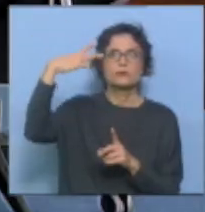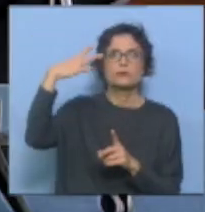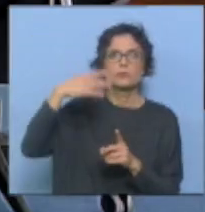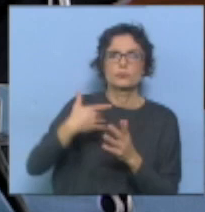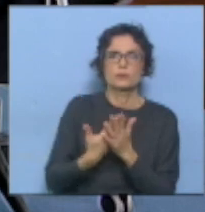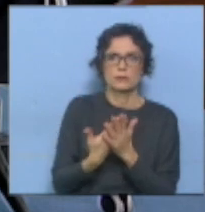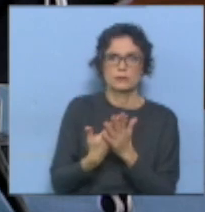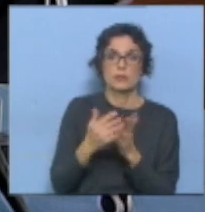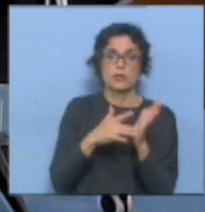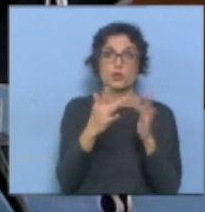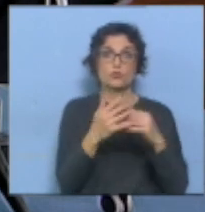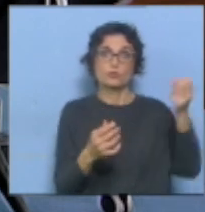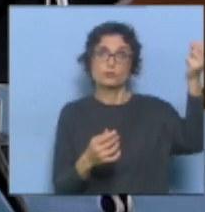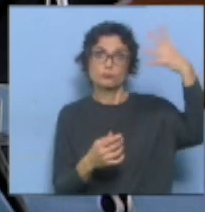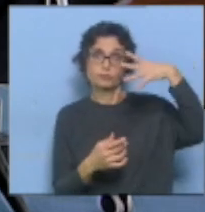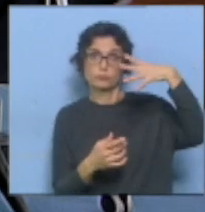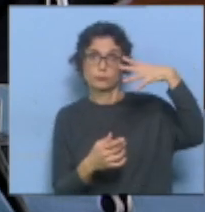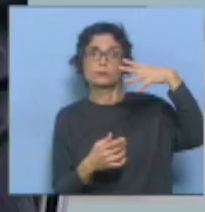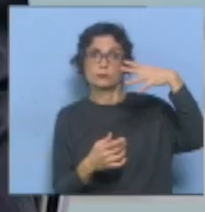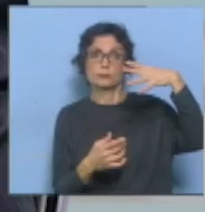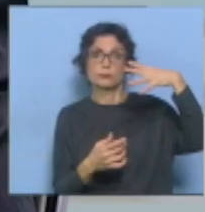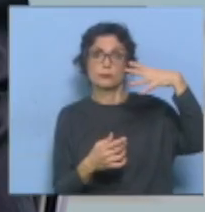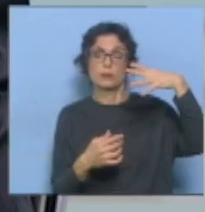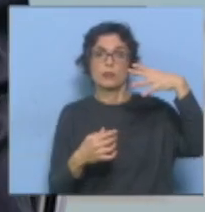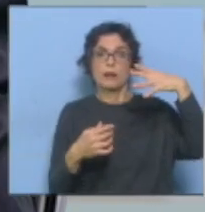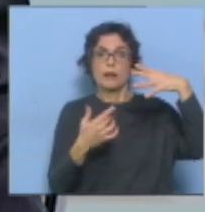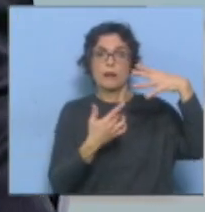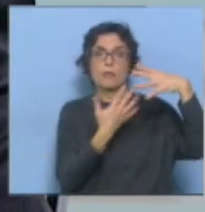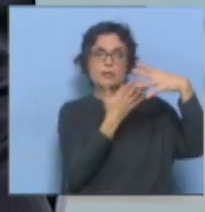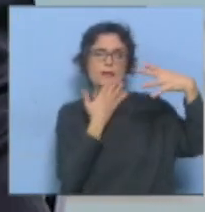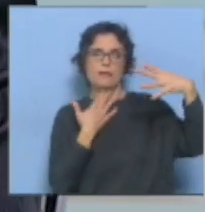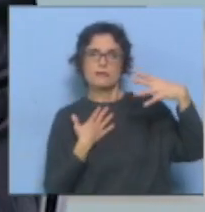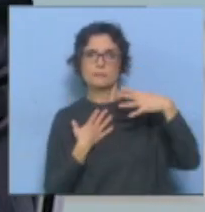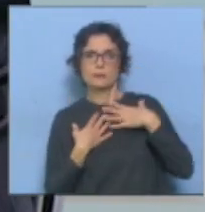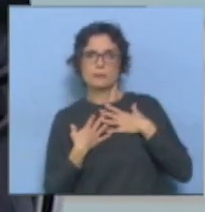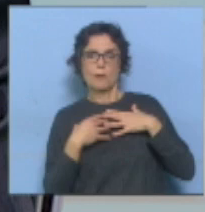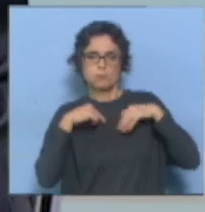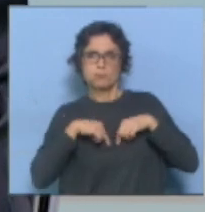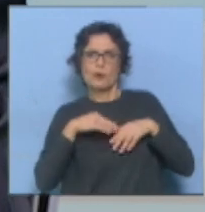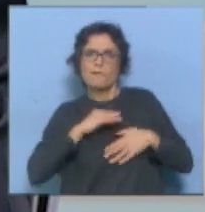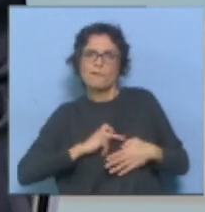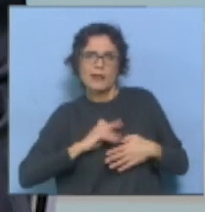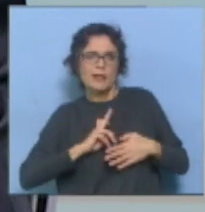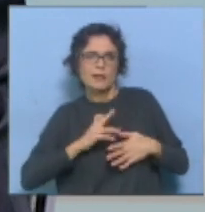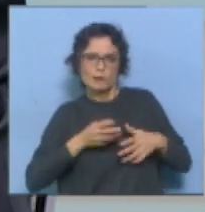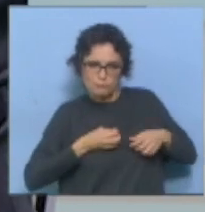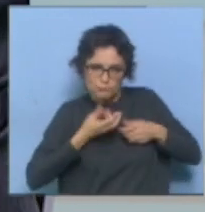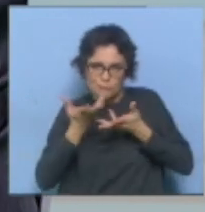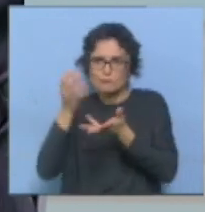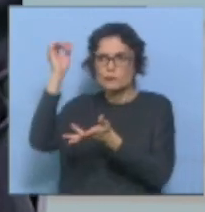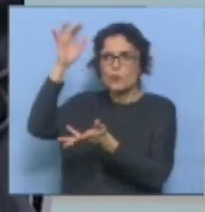por Jesus, recebemos a luz, mas não é para ficarmos com ela, é para iluminarmos. E por